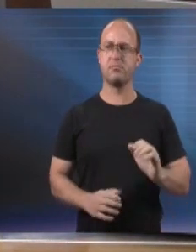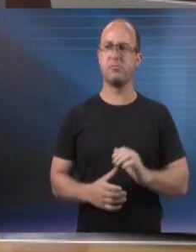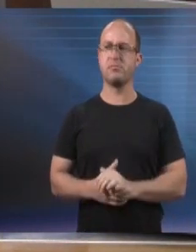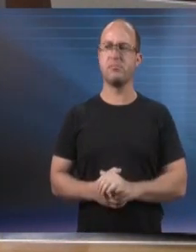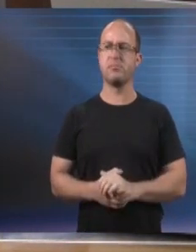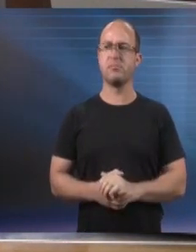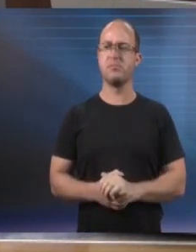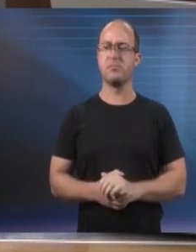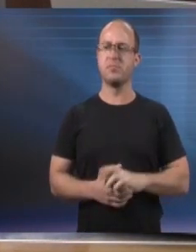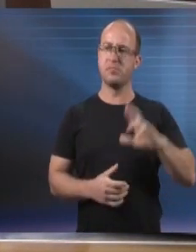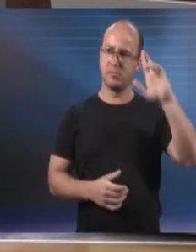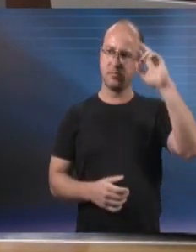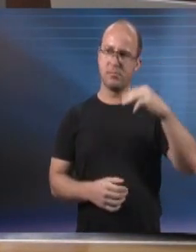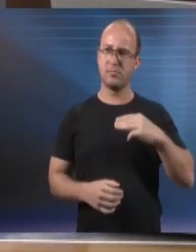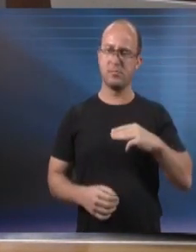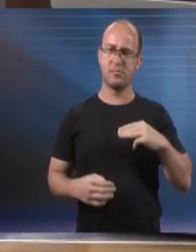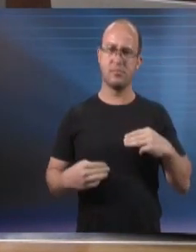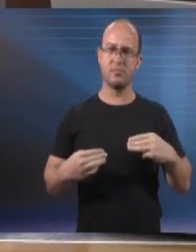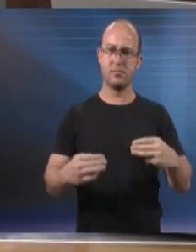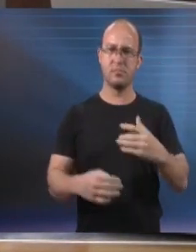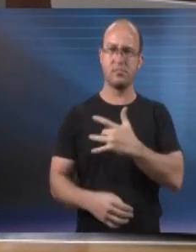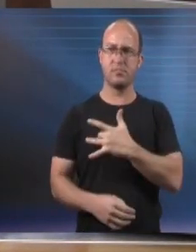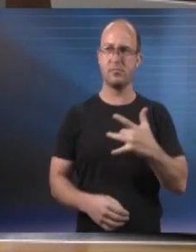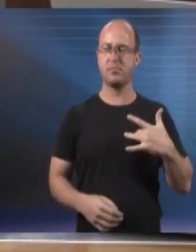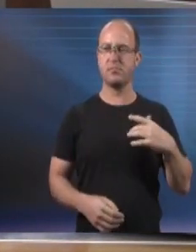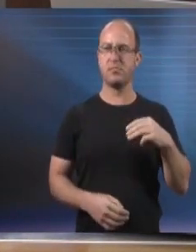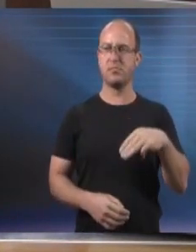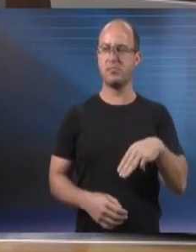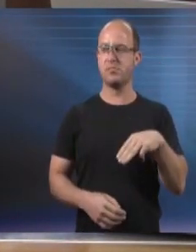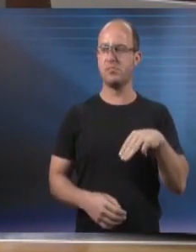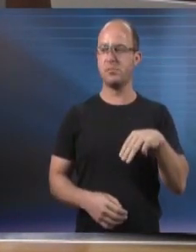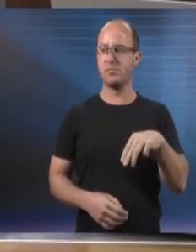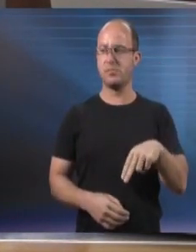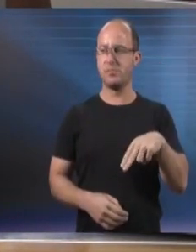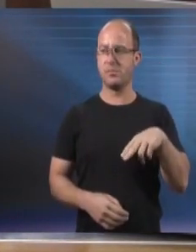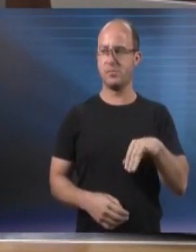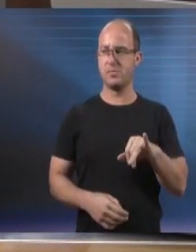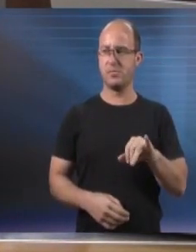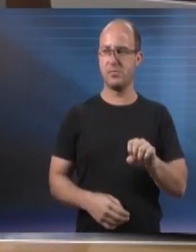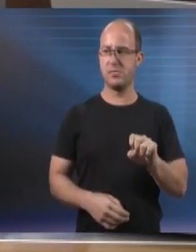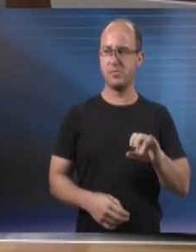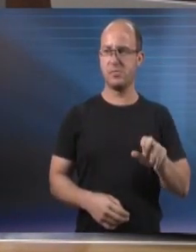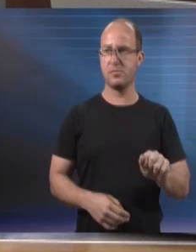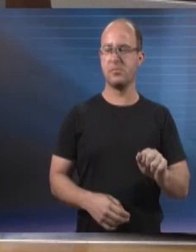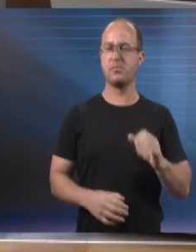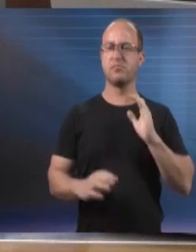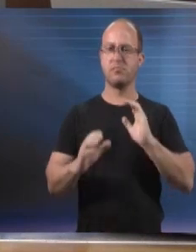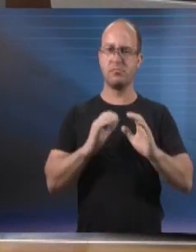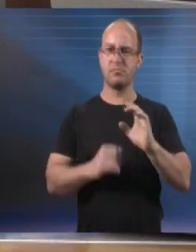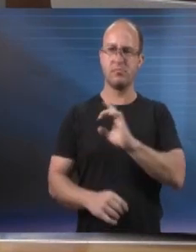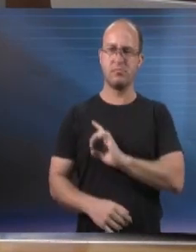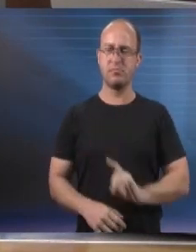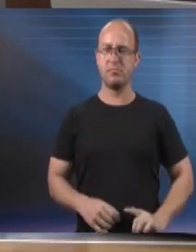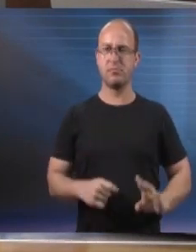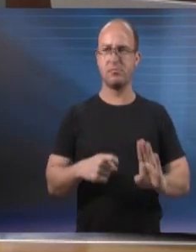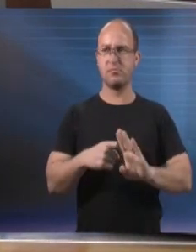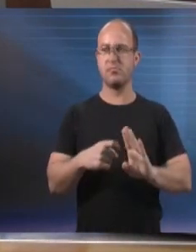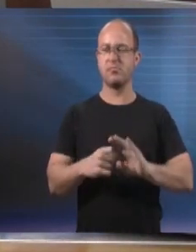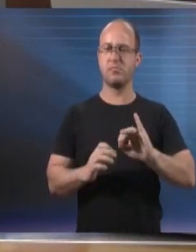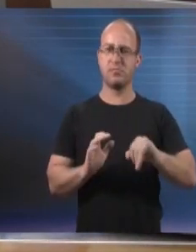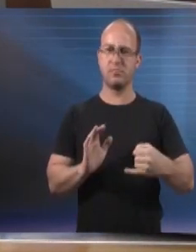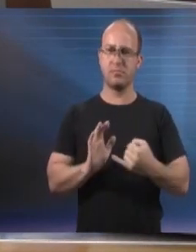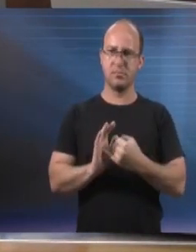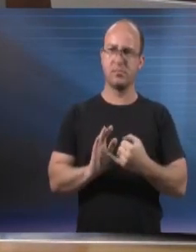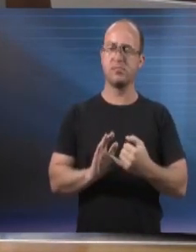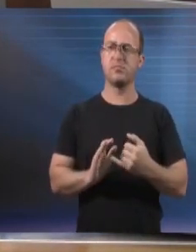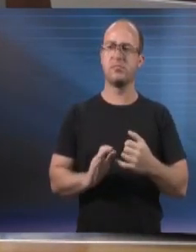norte-riograndense à Excelentíssima Ministra da Saúde, a senhora doutora Nísia Trindade Lima. Comunicação, deputado doutor Bernardo: